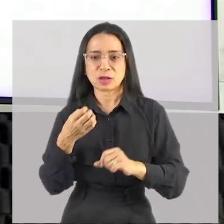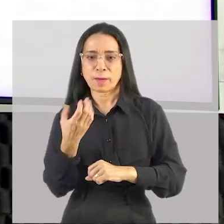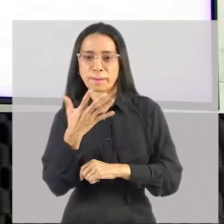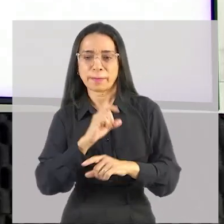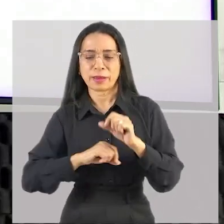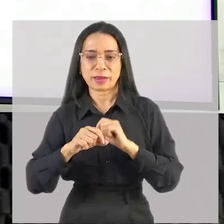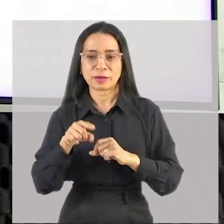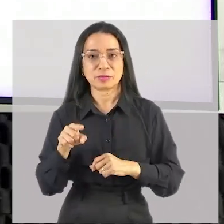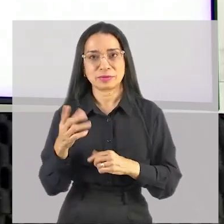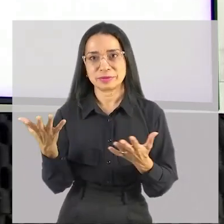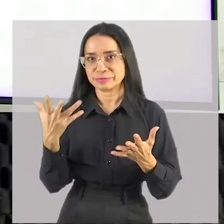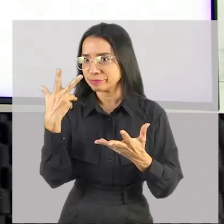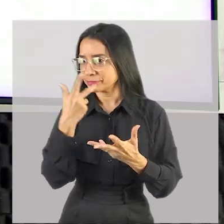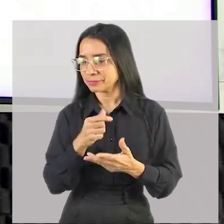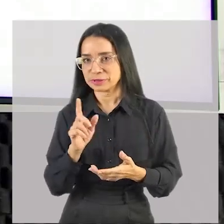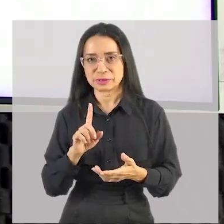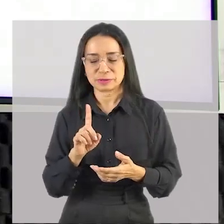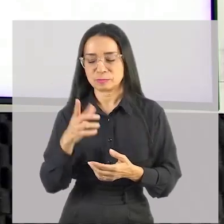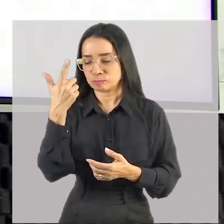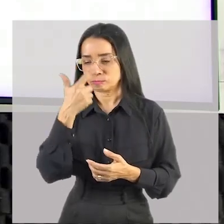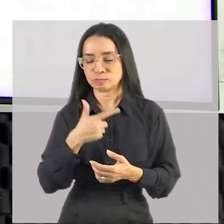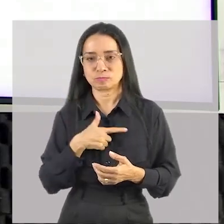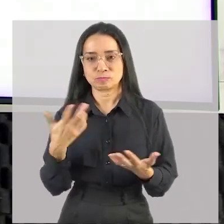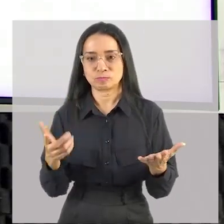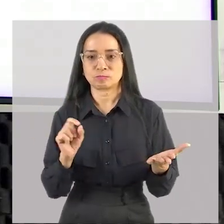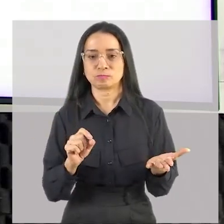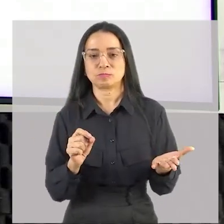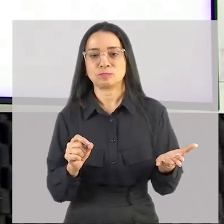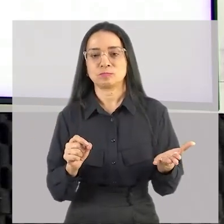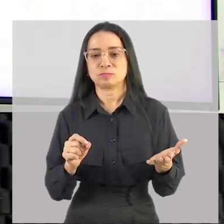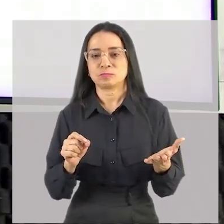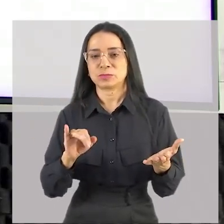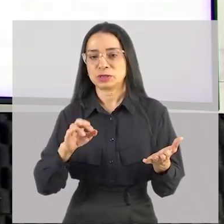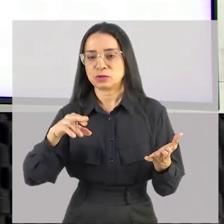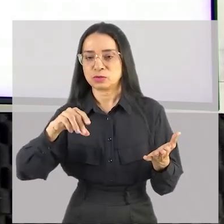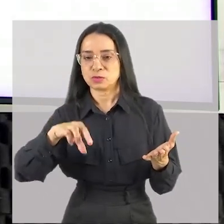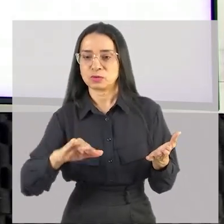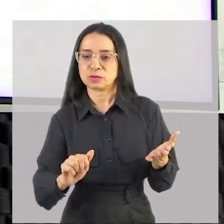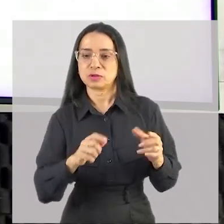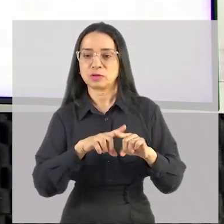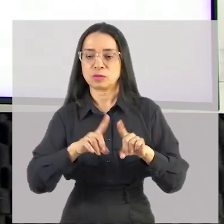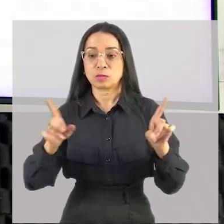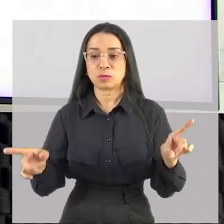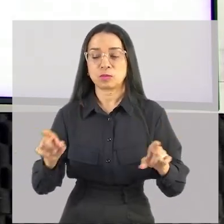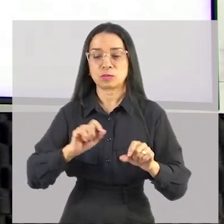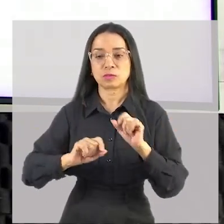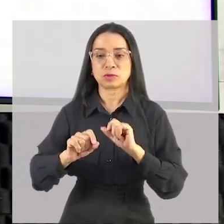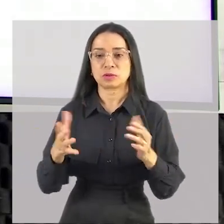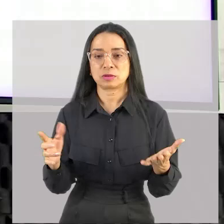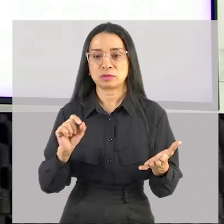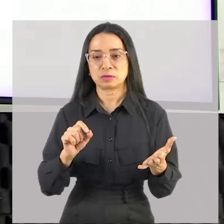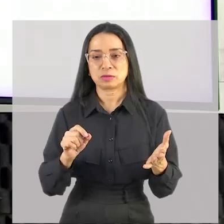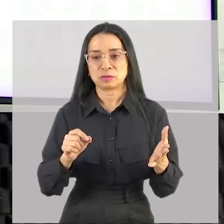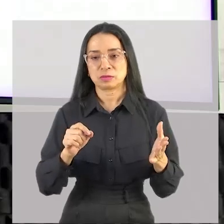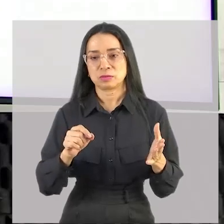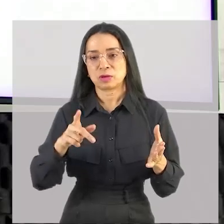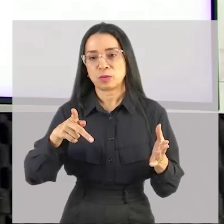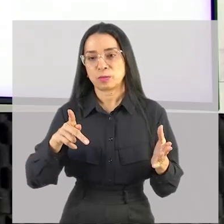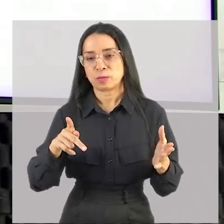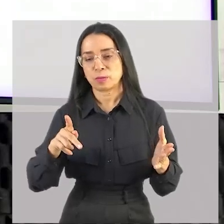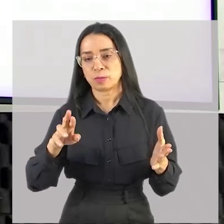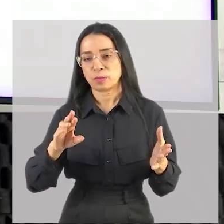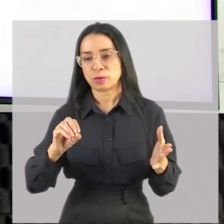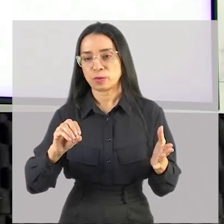Você, mas está linda. Quer dizer, não tá não. Então, a ironia você diz exatamente o contrário daquilo que você quer dizer. Enquanto a